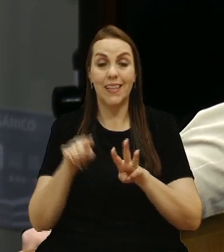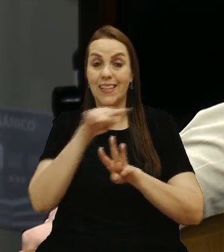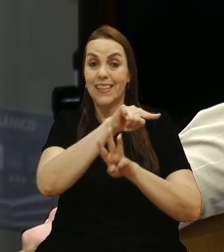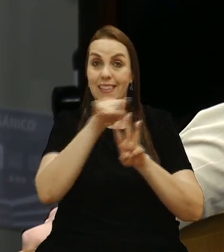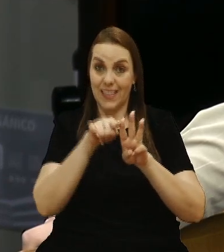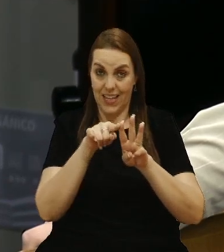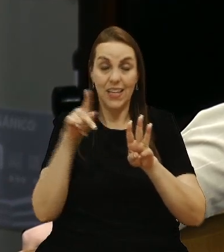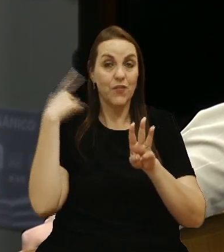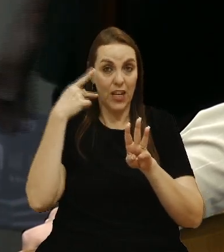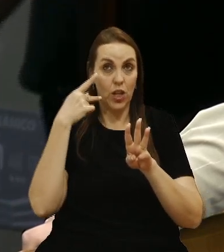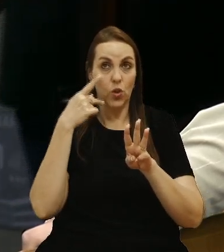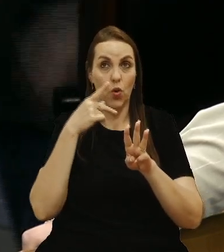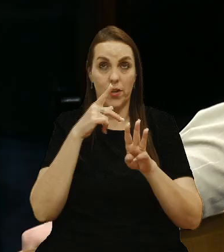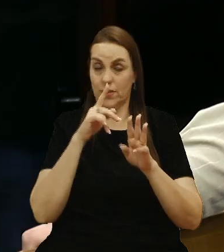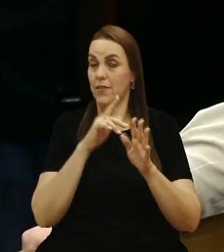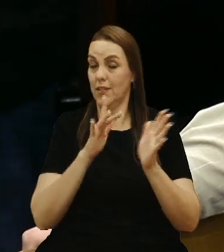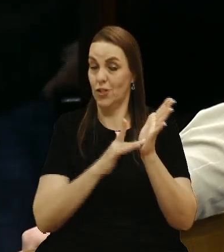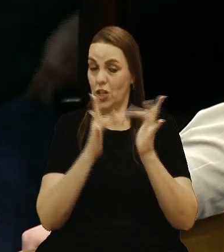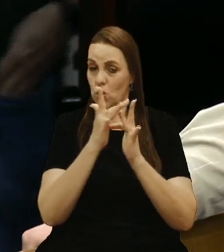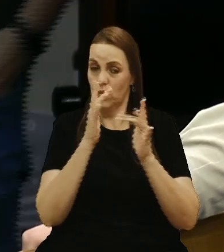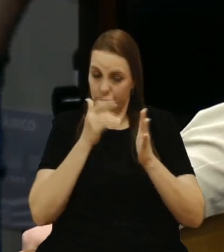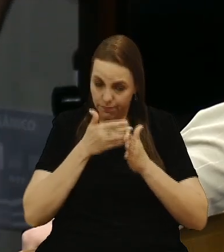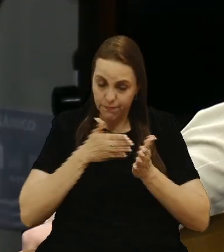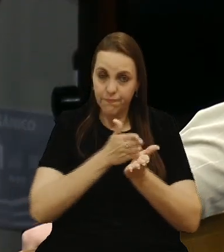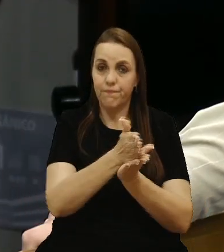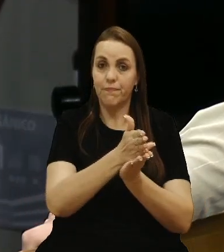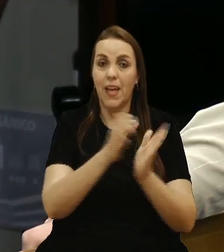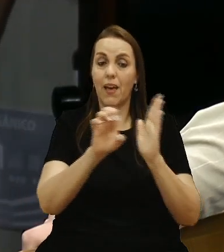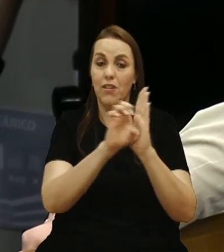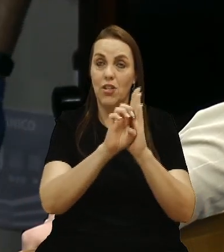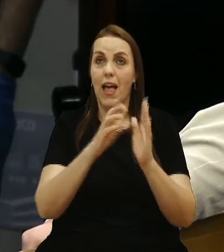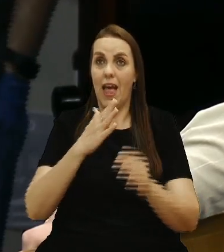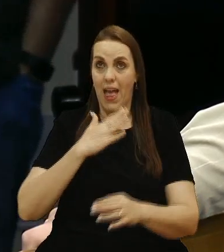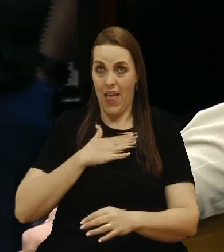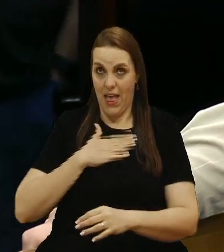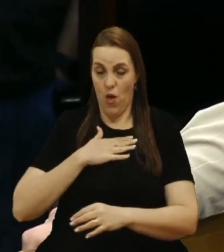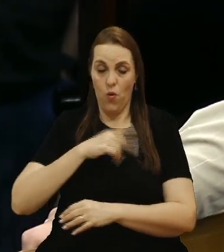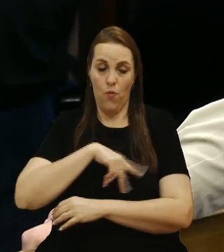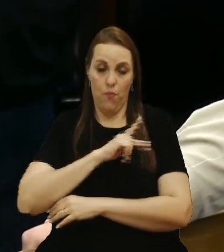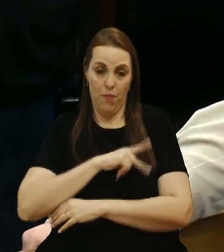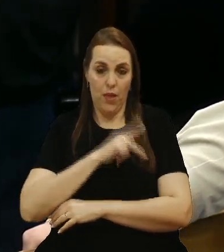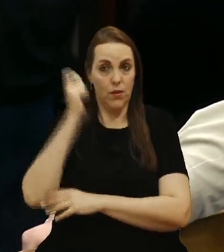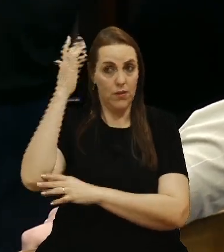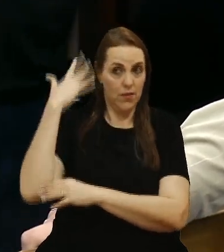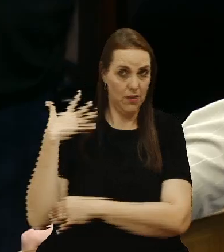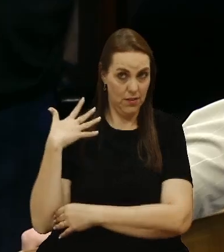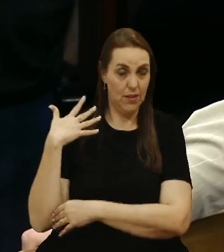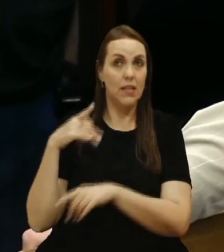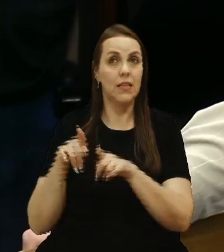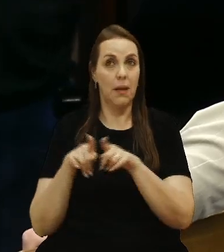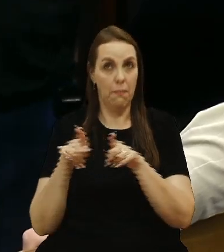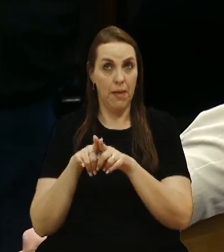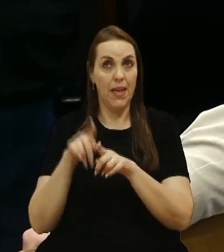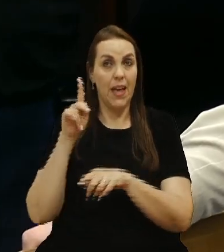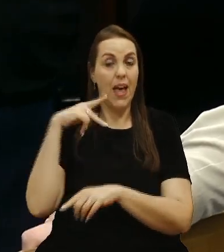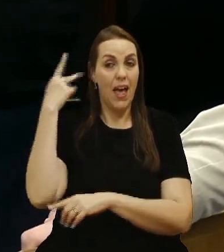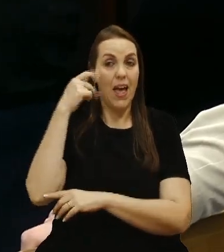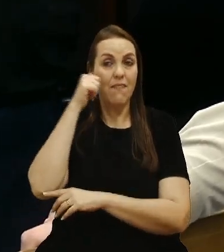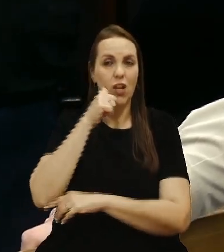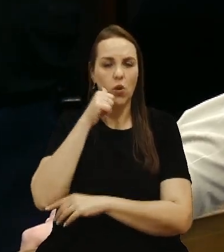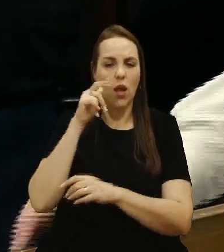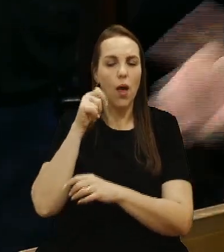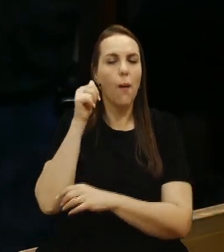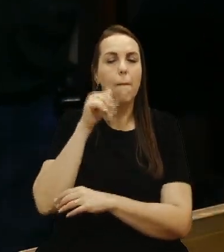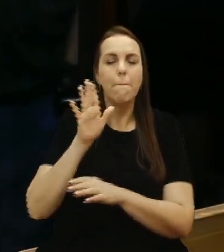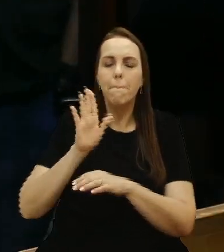simultaneamente cristãos evangélicos, quais sejam eu, vereador Pedro Rodrigues e vereadora Daine Mello, que inclusive é a vereadora mulher mais votada da história de